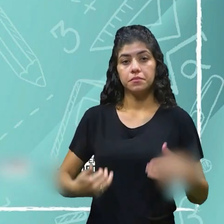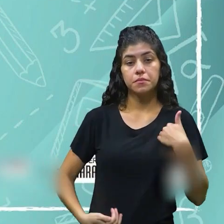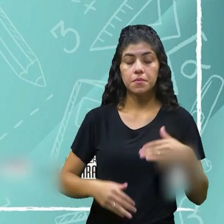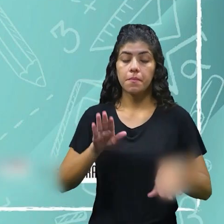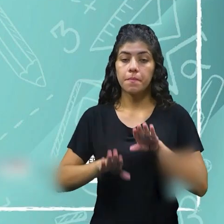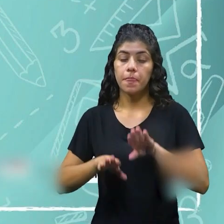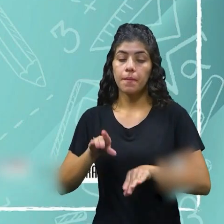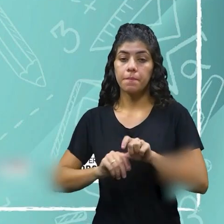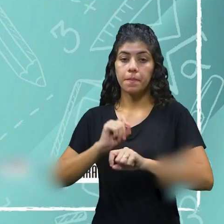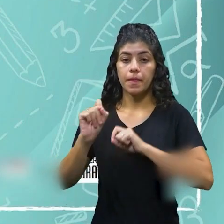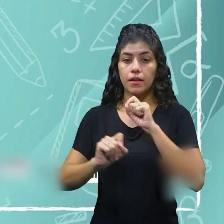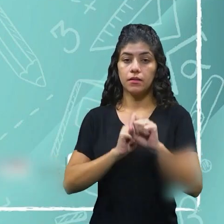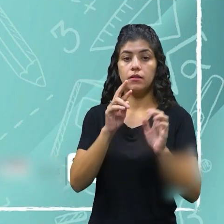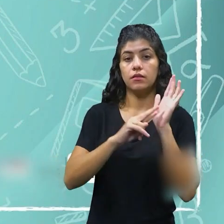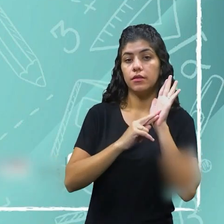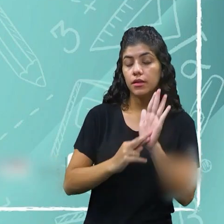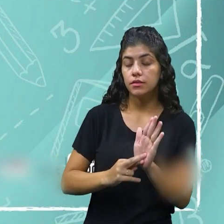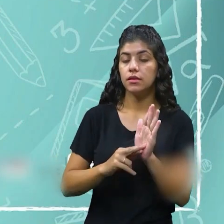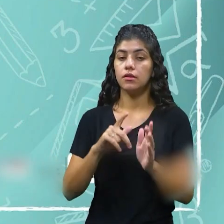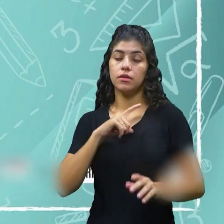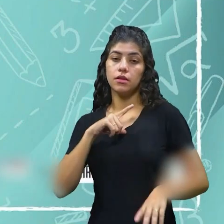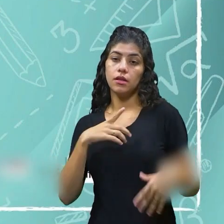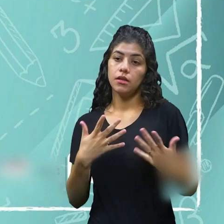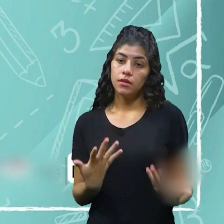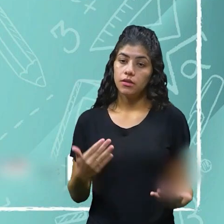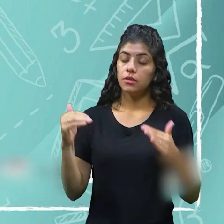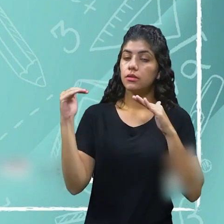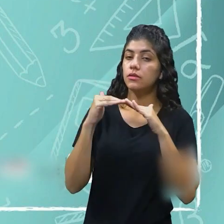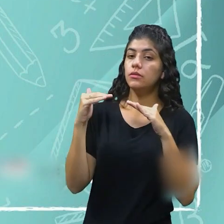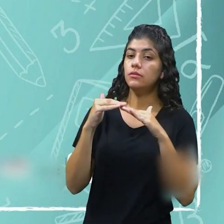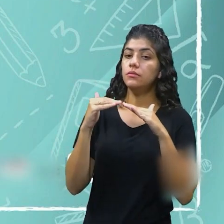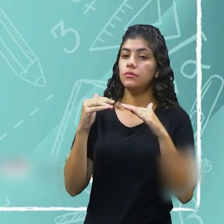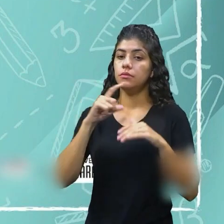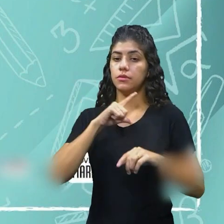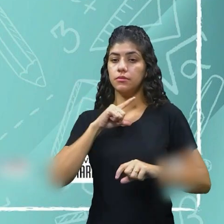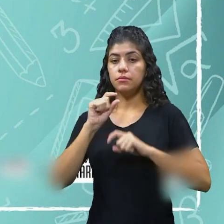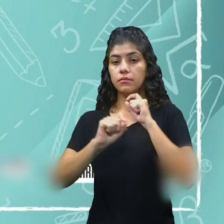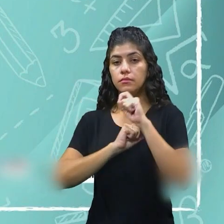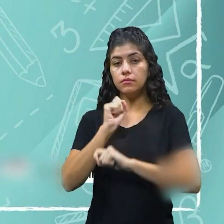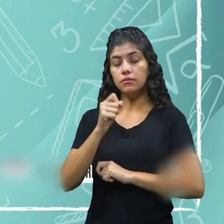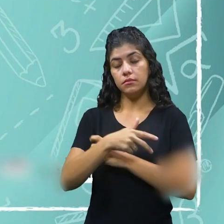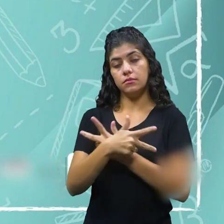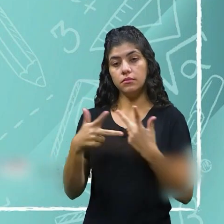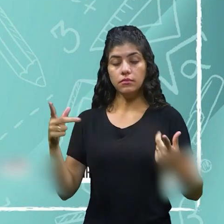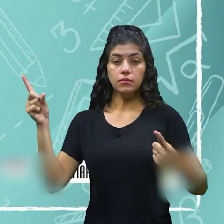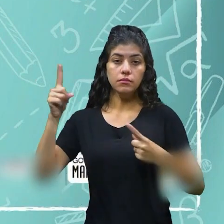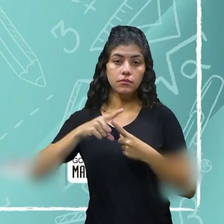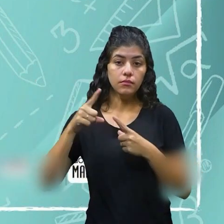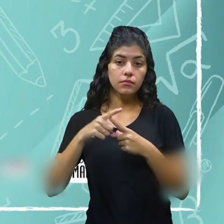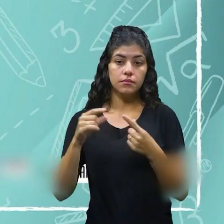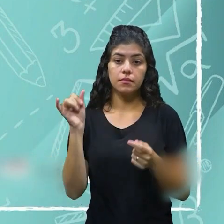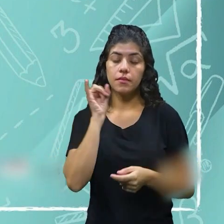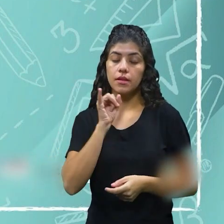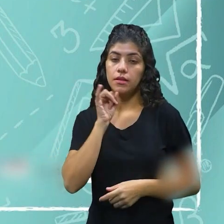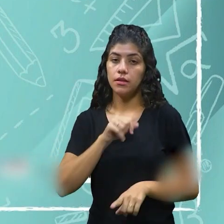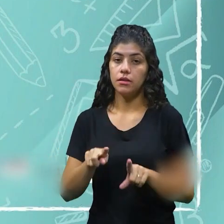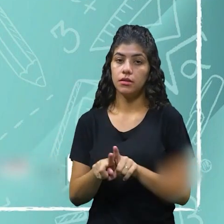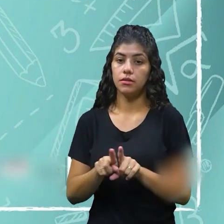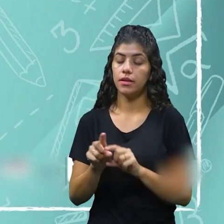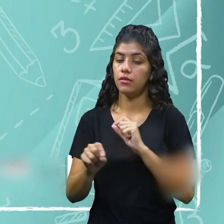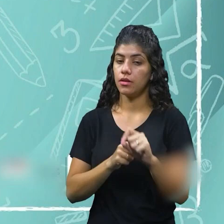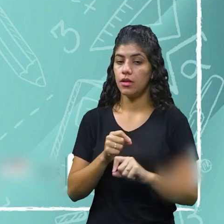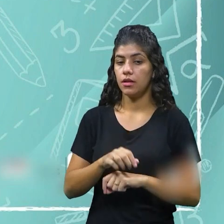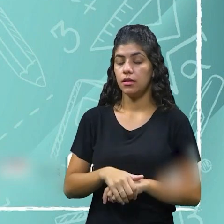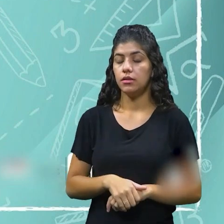do referencial adotado. Então, de acordo com o referencial, você vai ter um tipo de trajetória. Esse exemplo do avião é muito clássico.